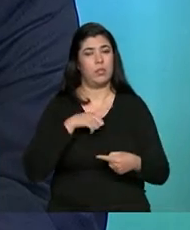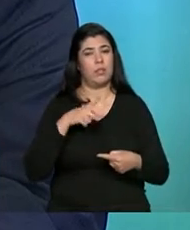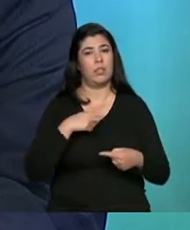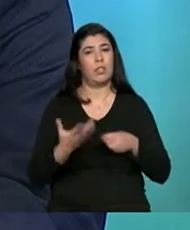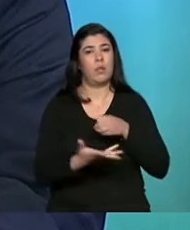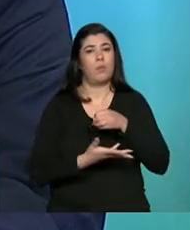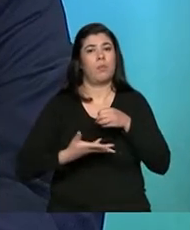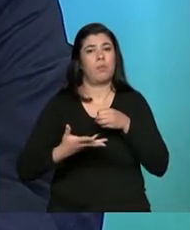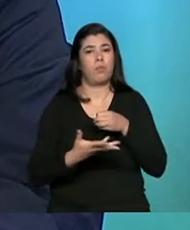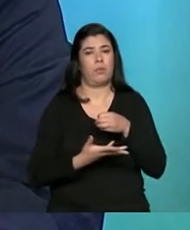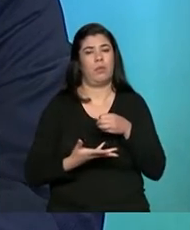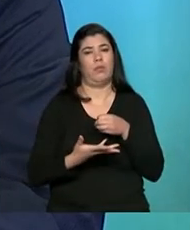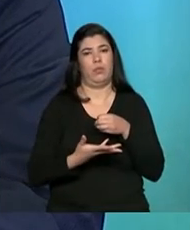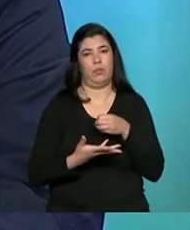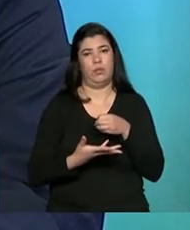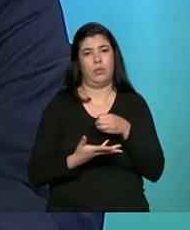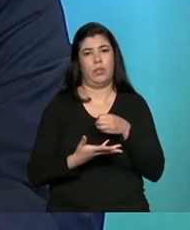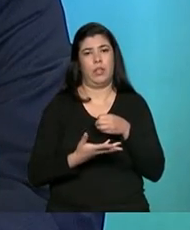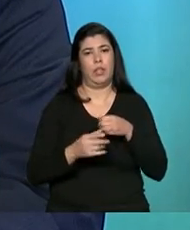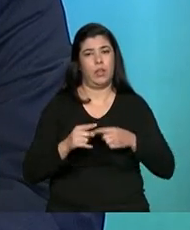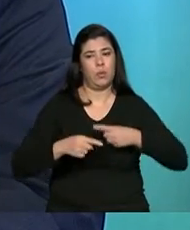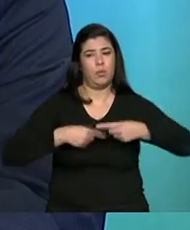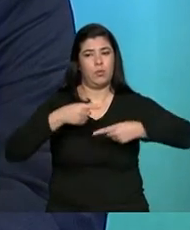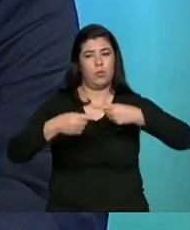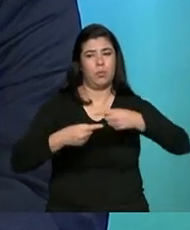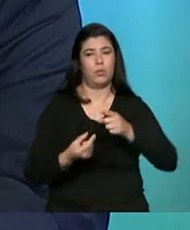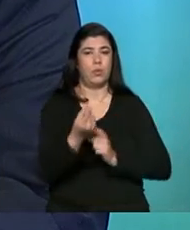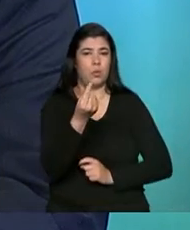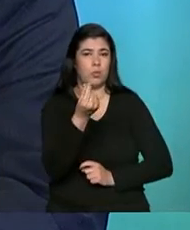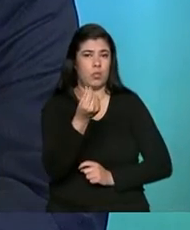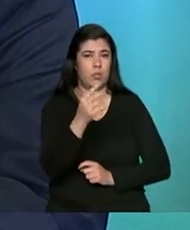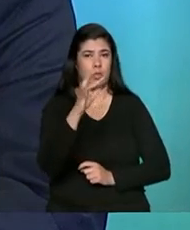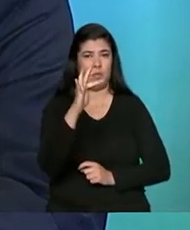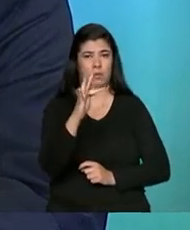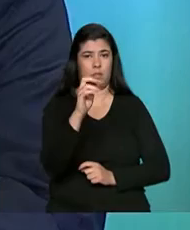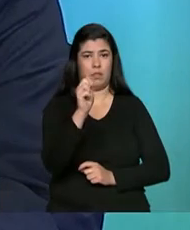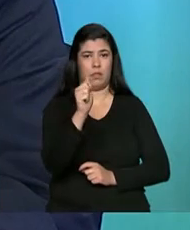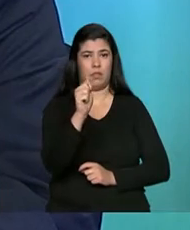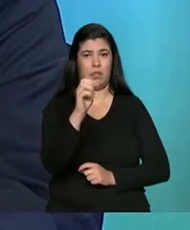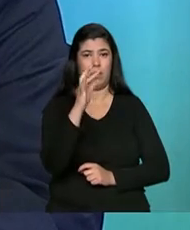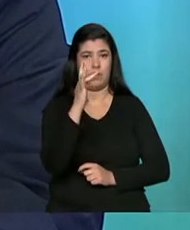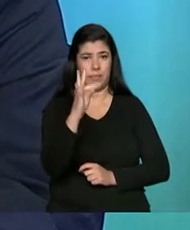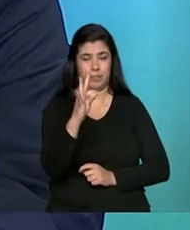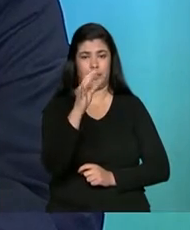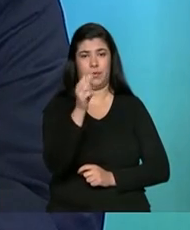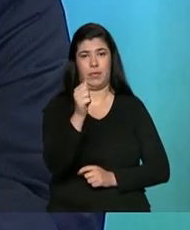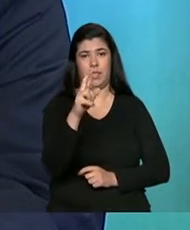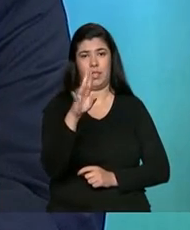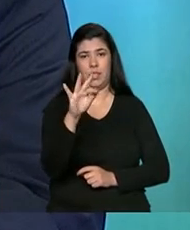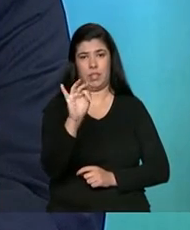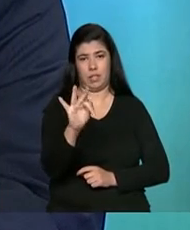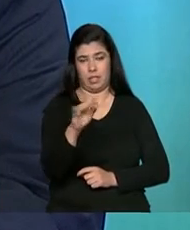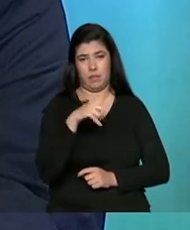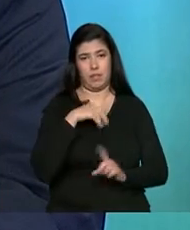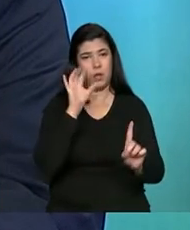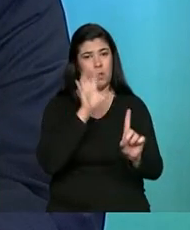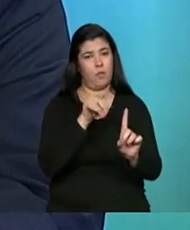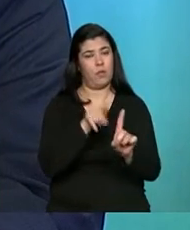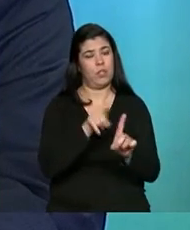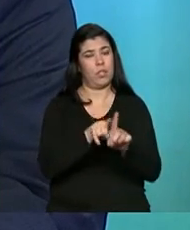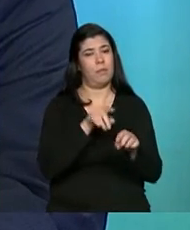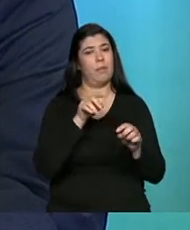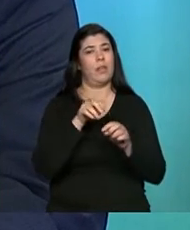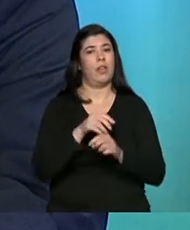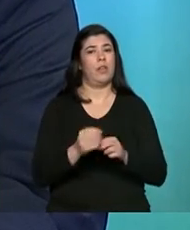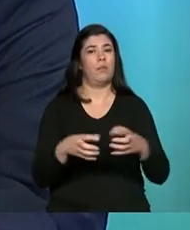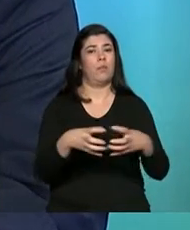baixa na tarifa do setor elétrico e isso vai alcançar obviamente também os produtores rurais